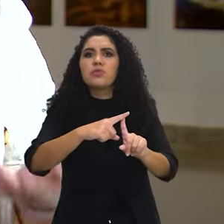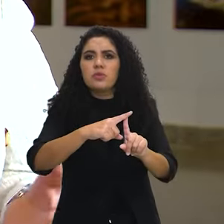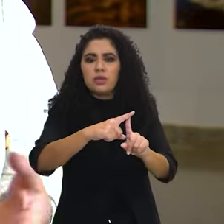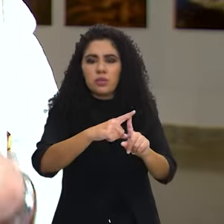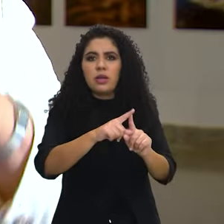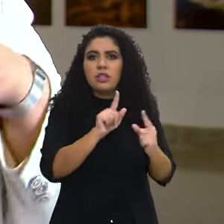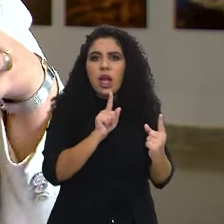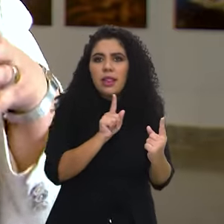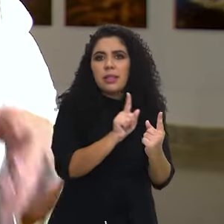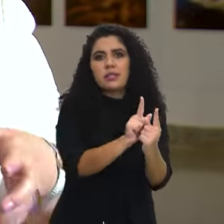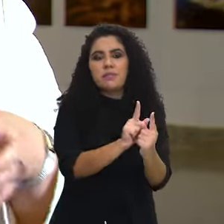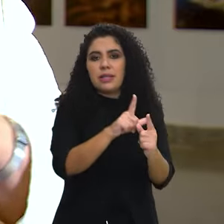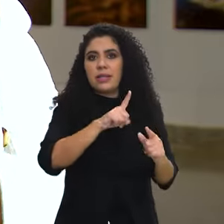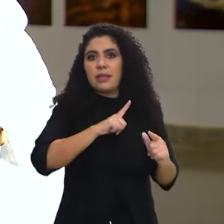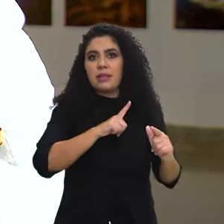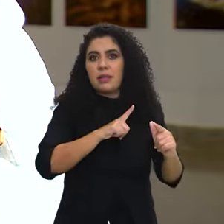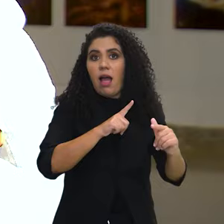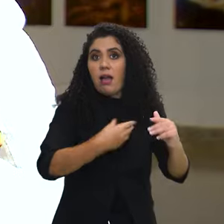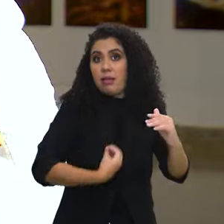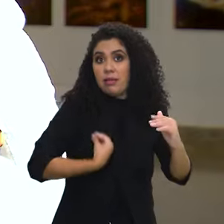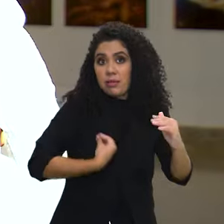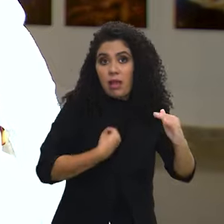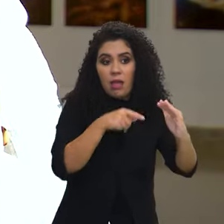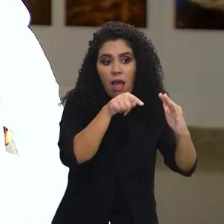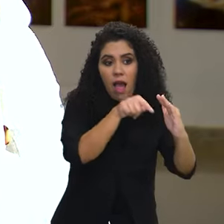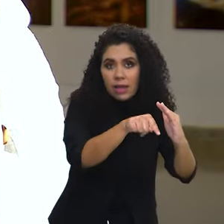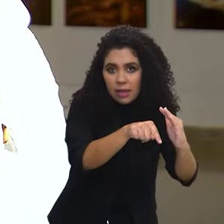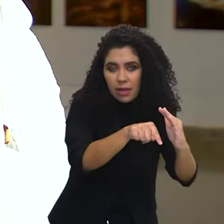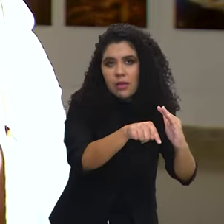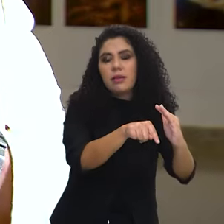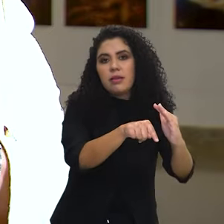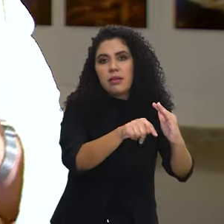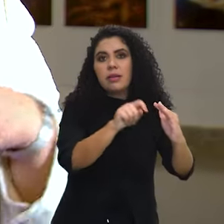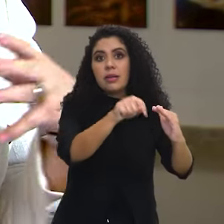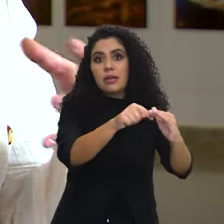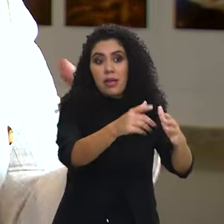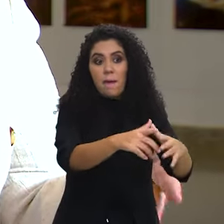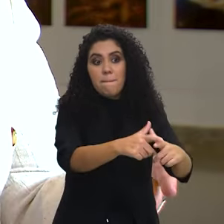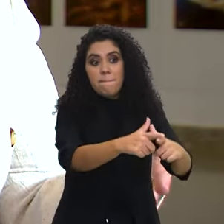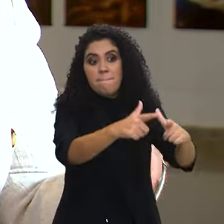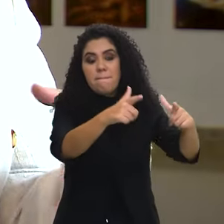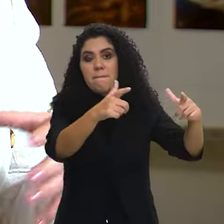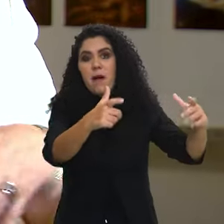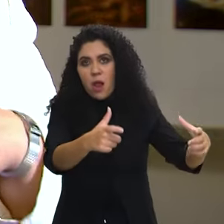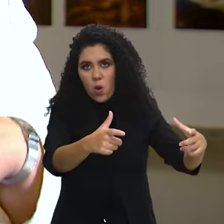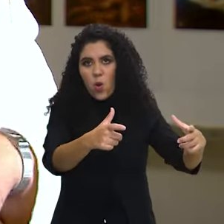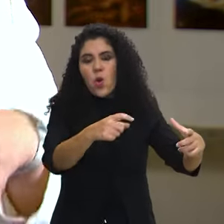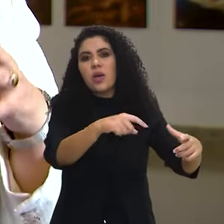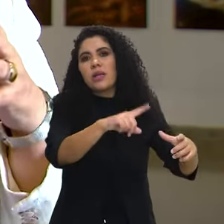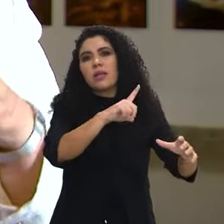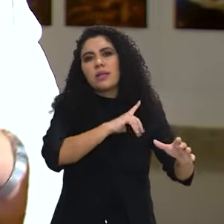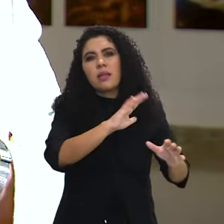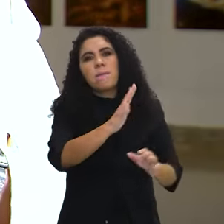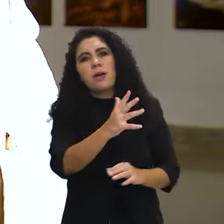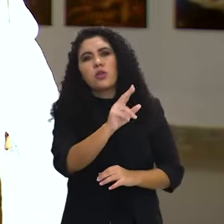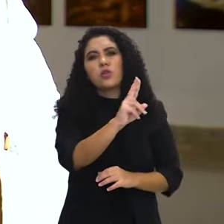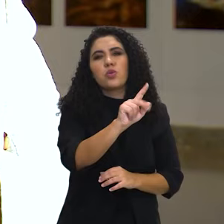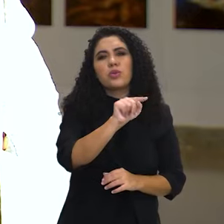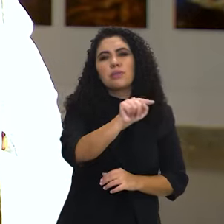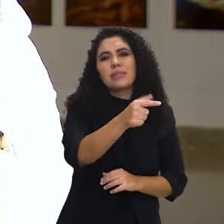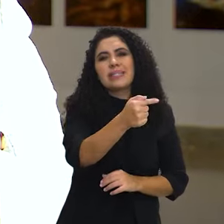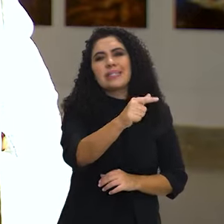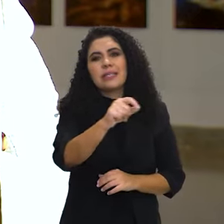que estão no mesmo local para atender as mulheres Então ela é um espaço maior é um um espaço de duas